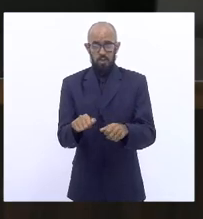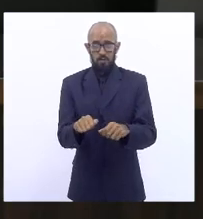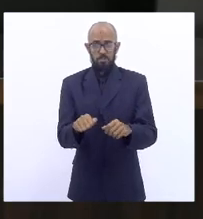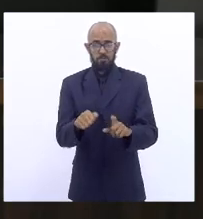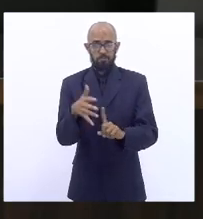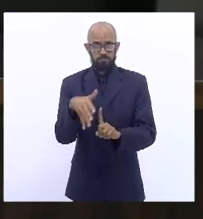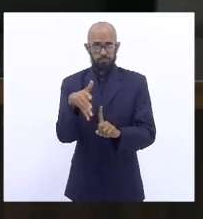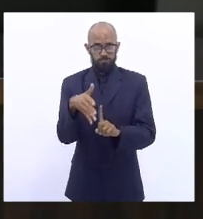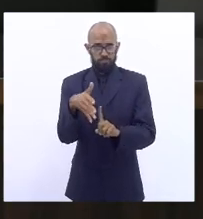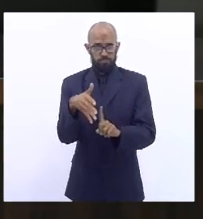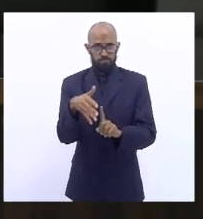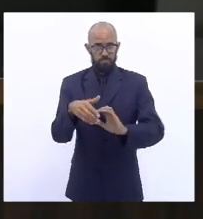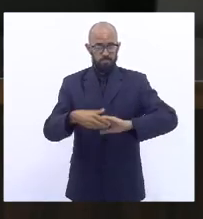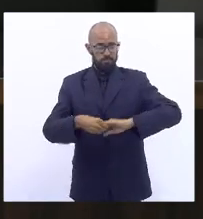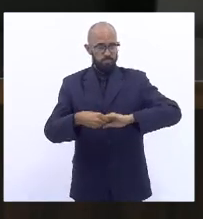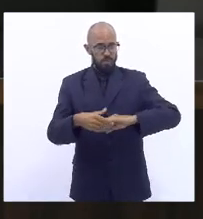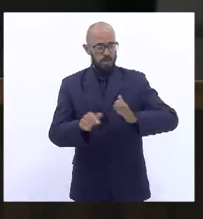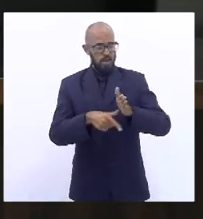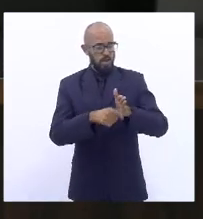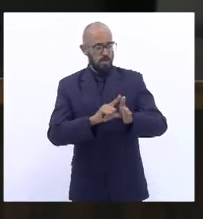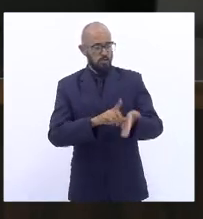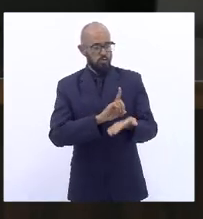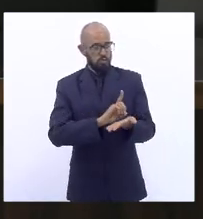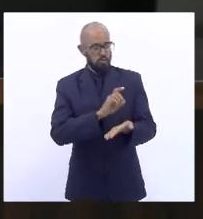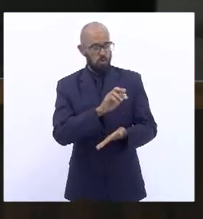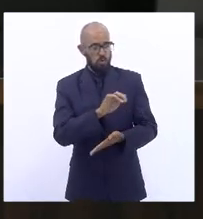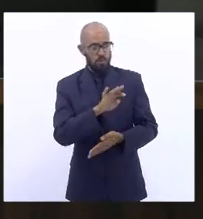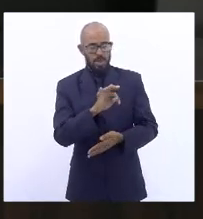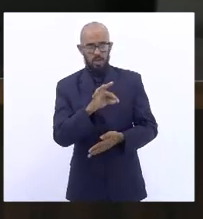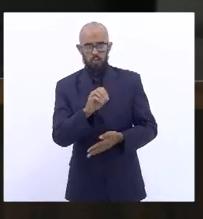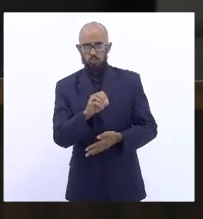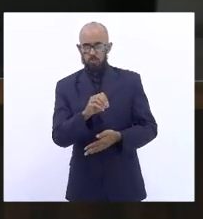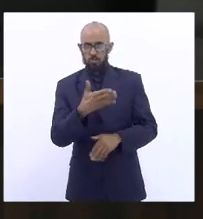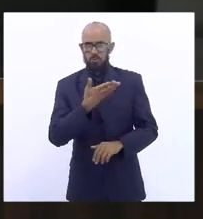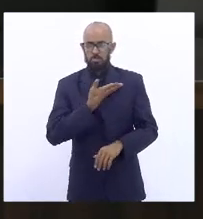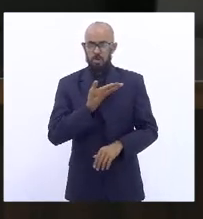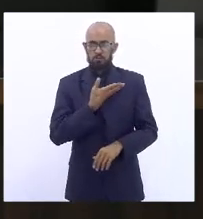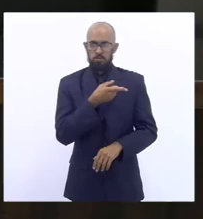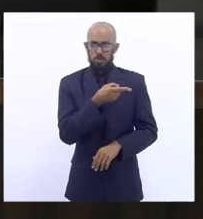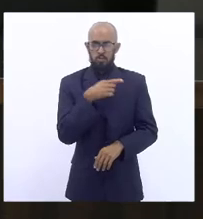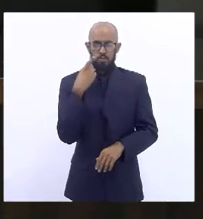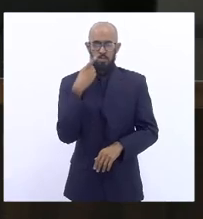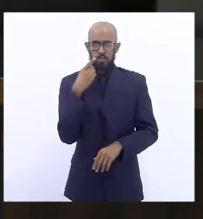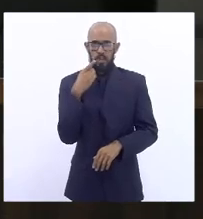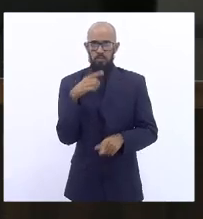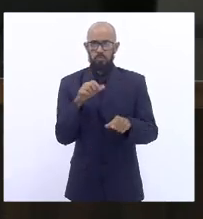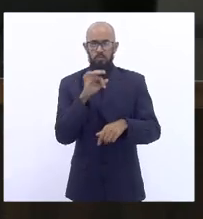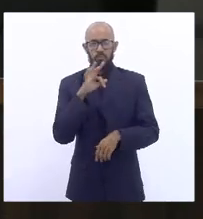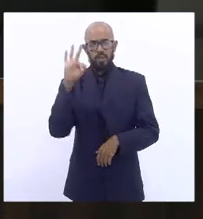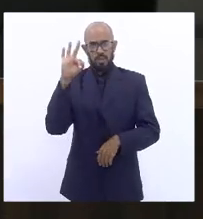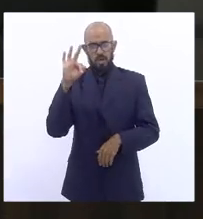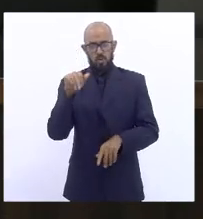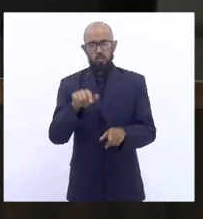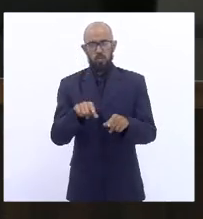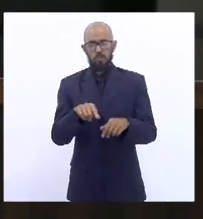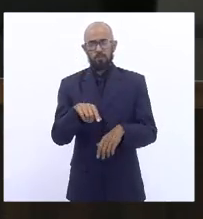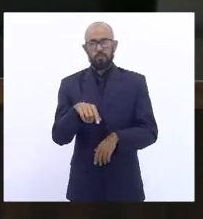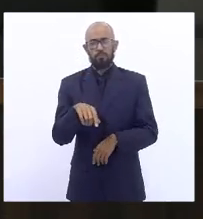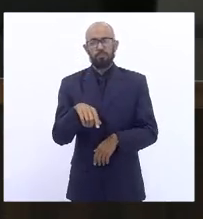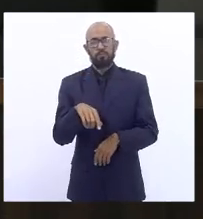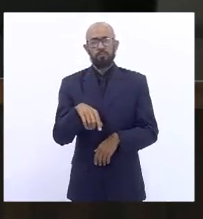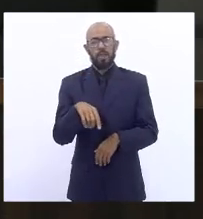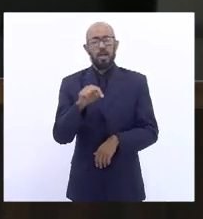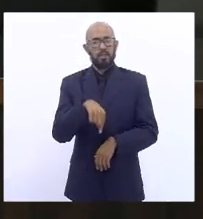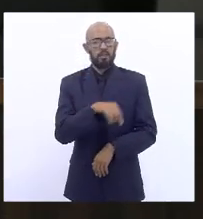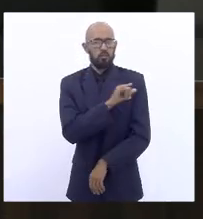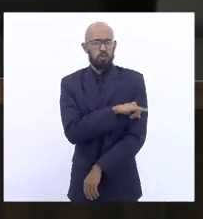saudação, antes de ouvirmos o bispo Dom Roberto, o meu querido amigo e deputado federal pelo Rio de